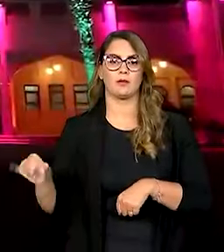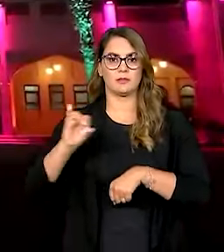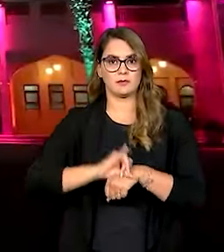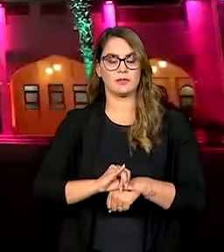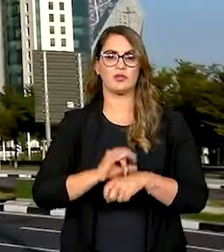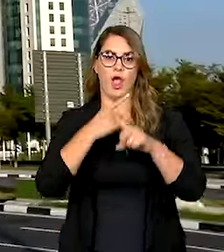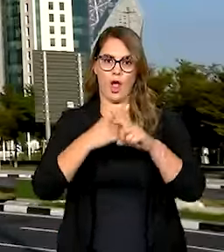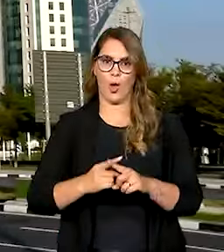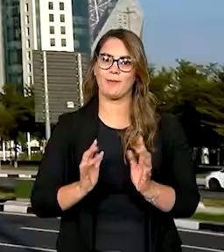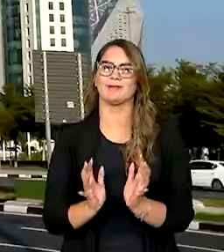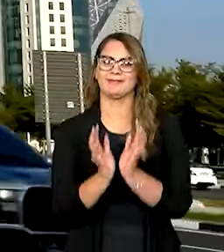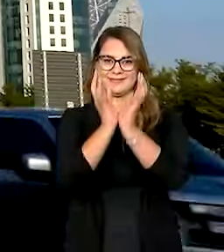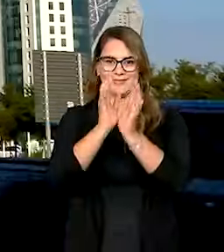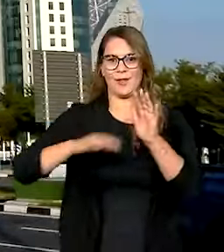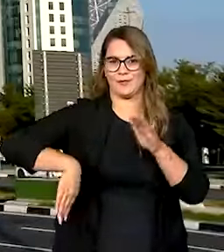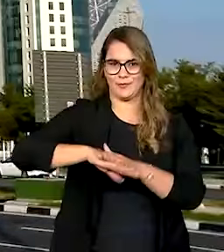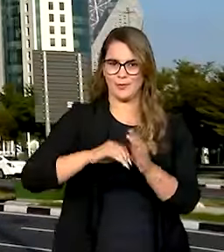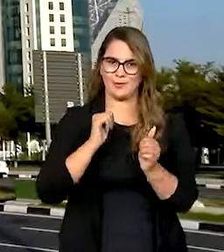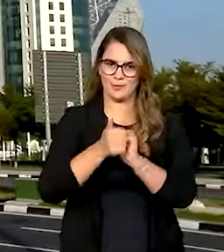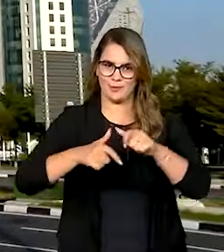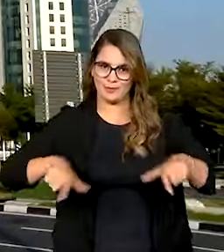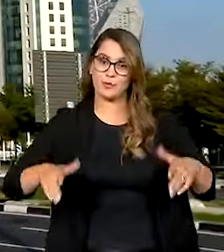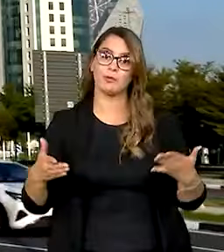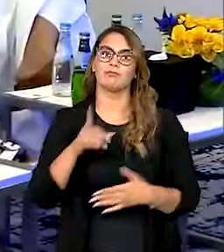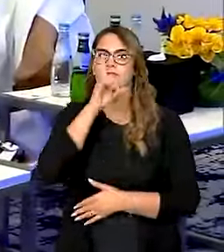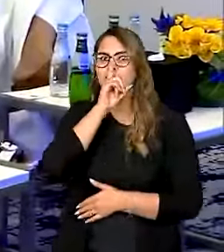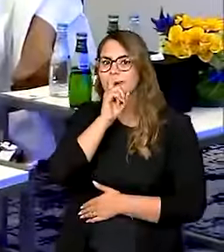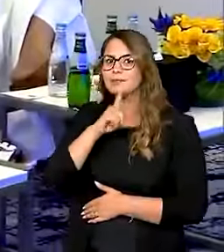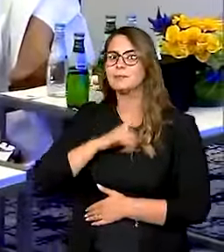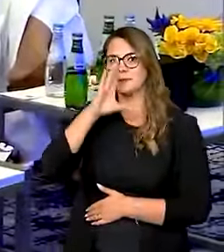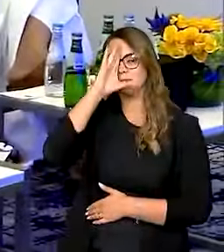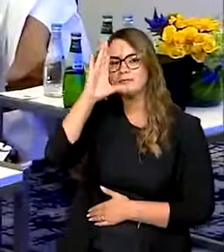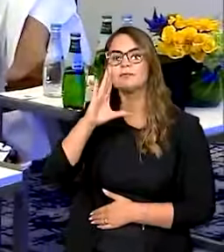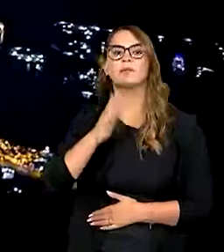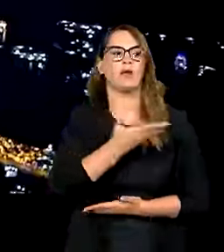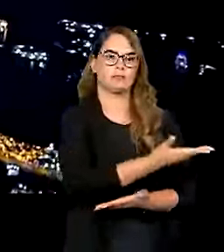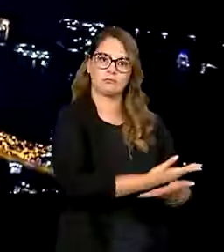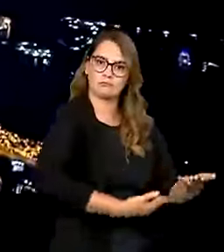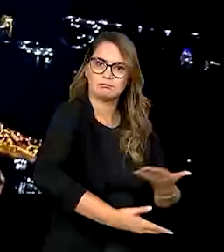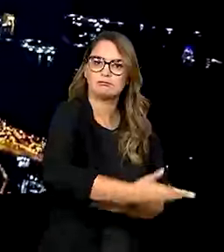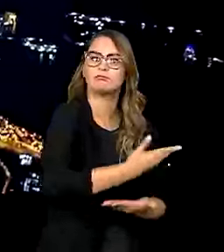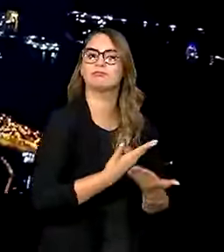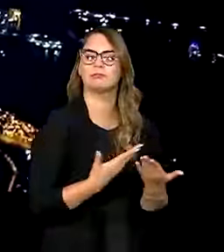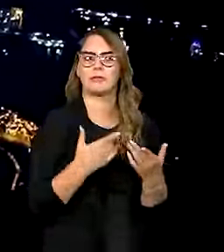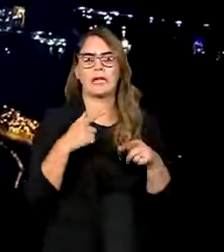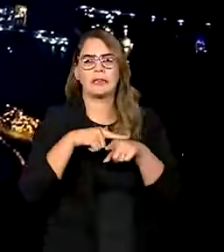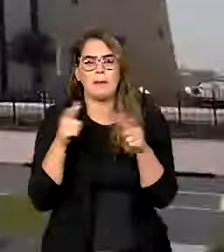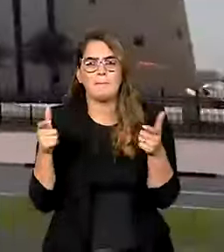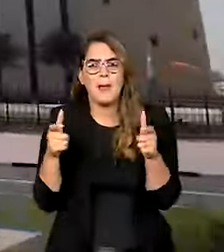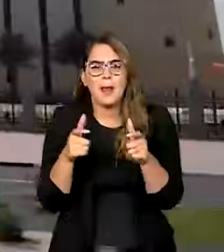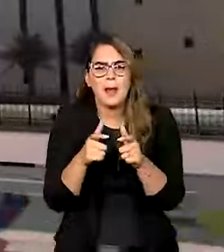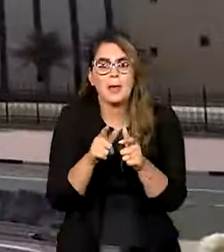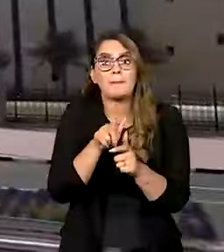Mundo de Futebol, o Catar hoje se destaca num jogo onde bate um bolão, a diplomacia. Minúsculo em tamanho, mas